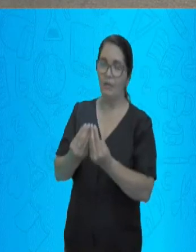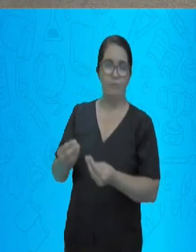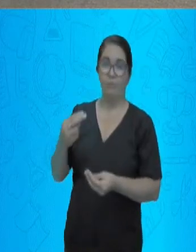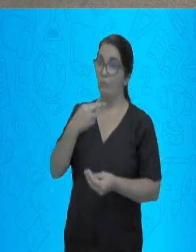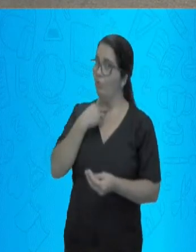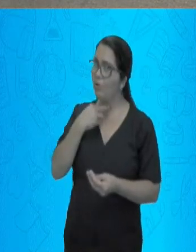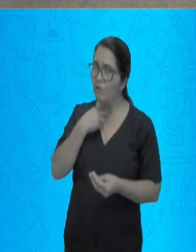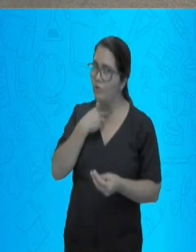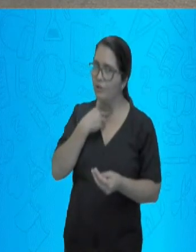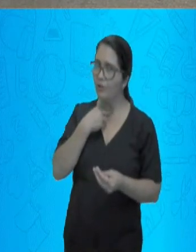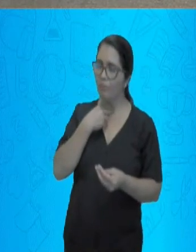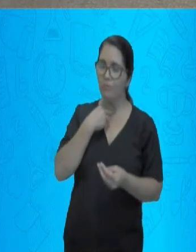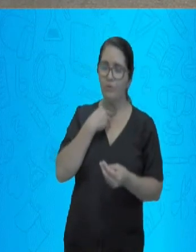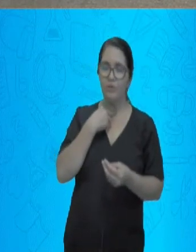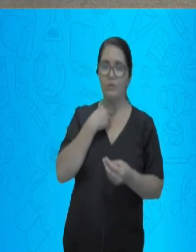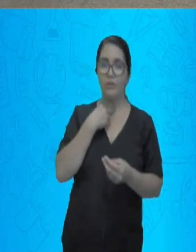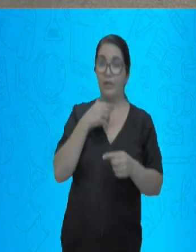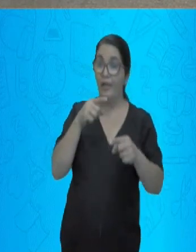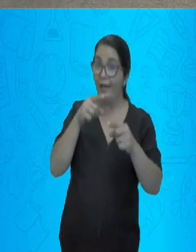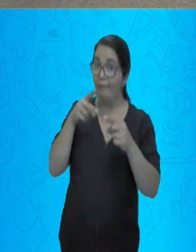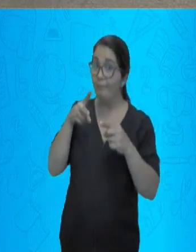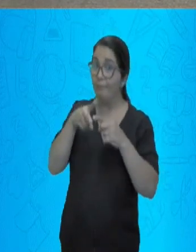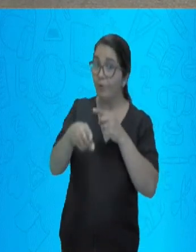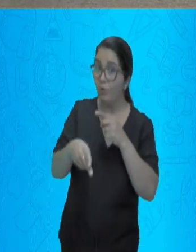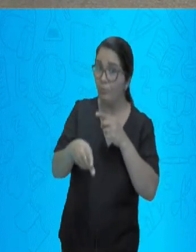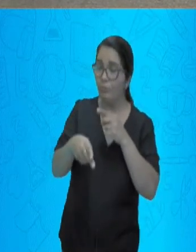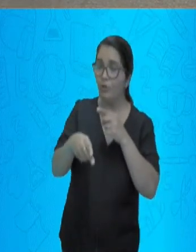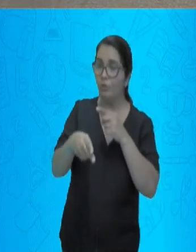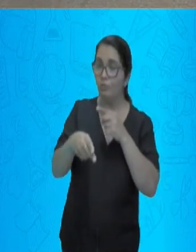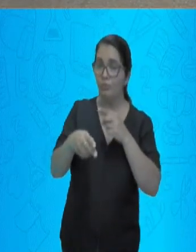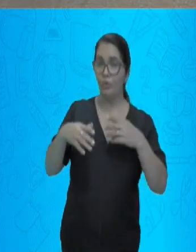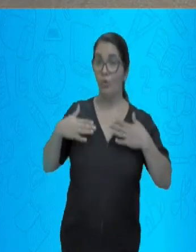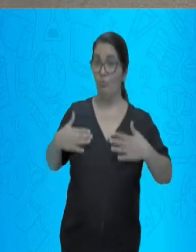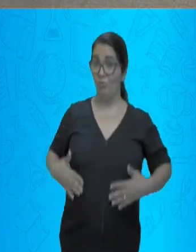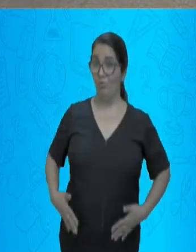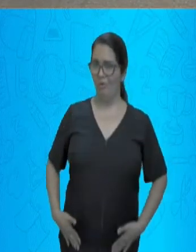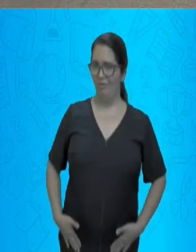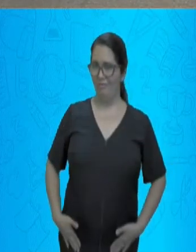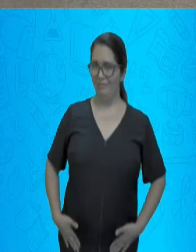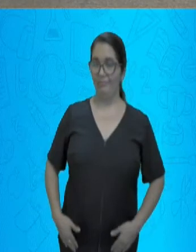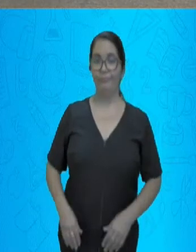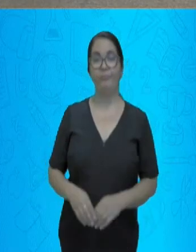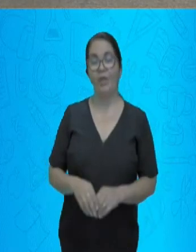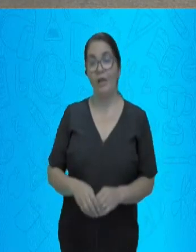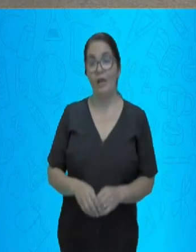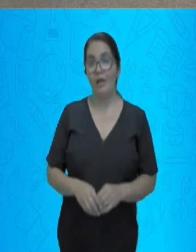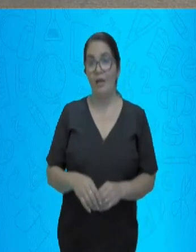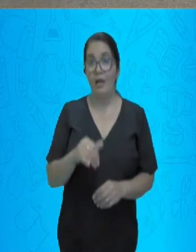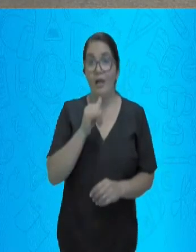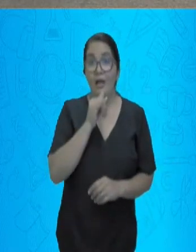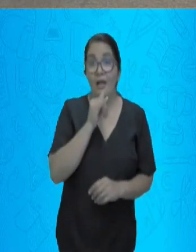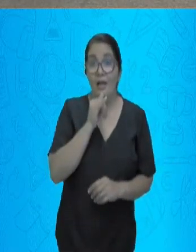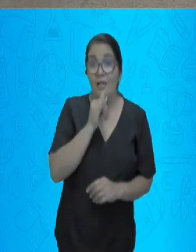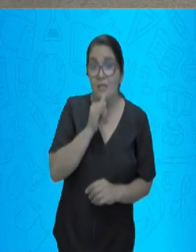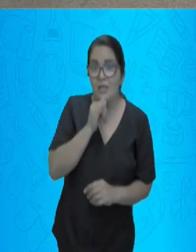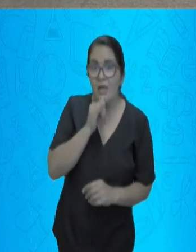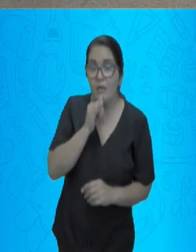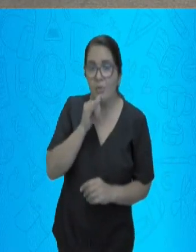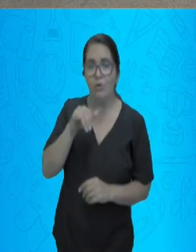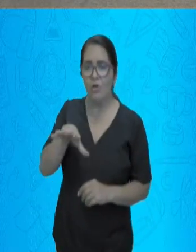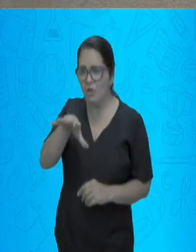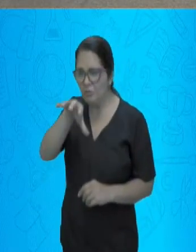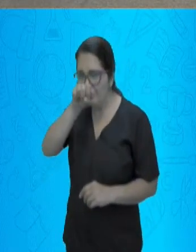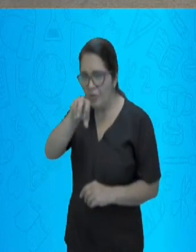não é recomendável de forma alguma cheirar substância química que você não sabe o que é.